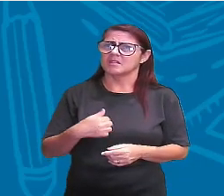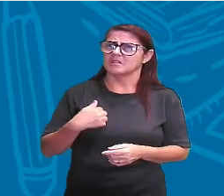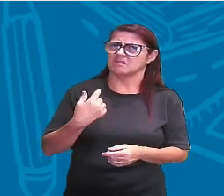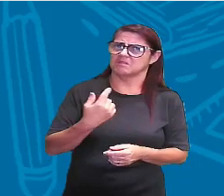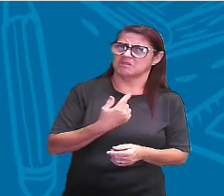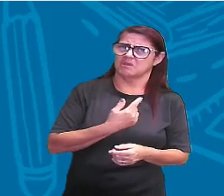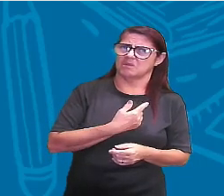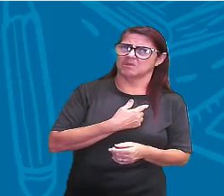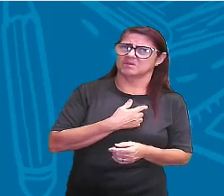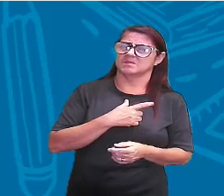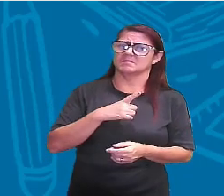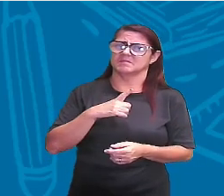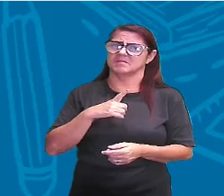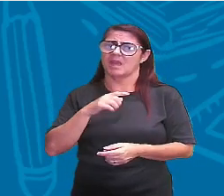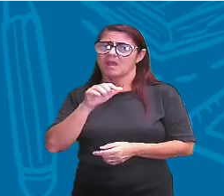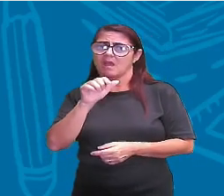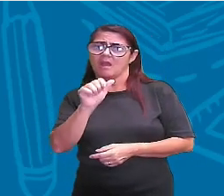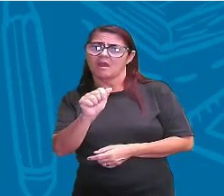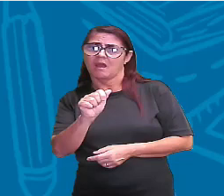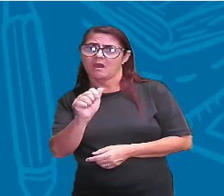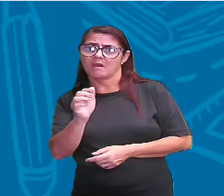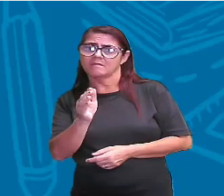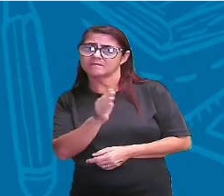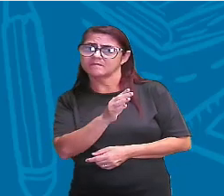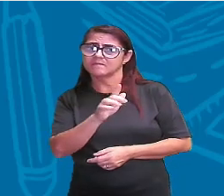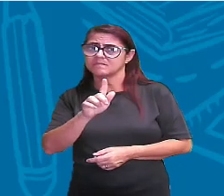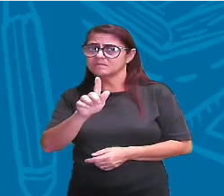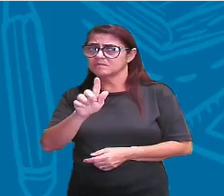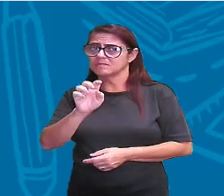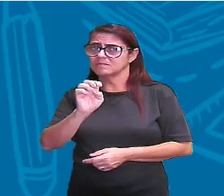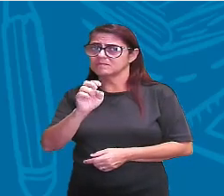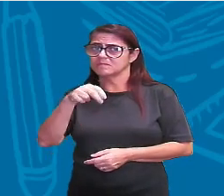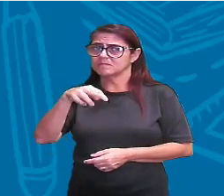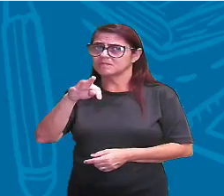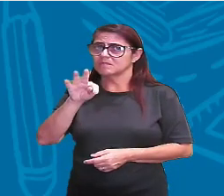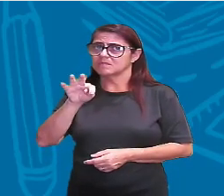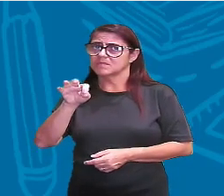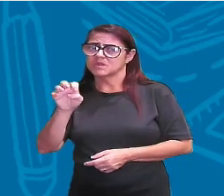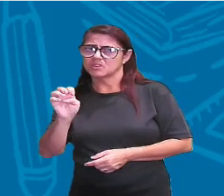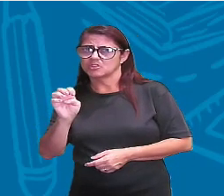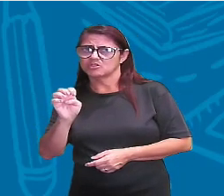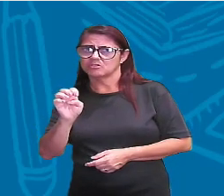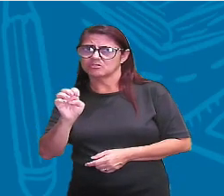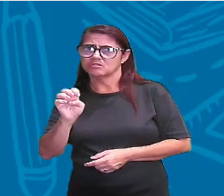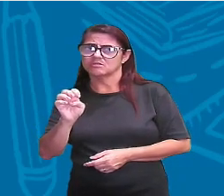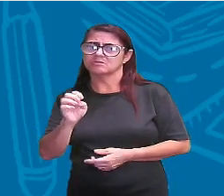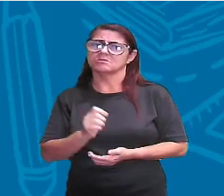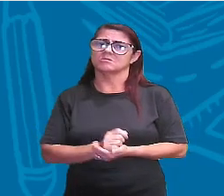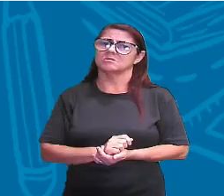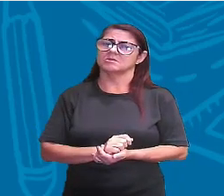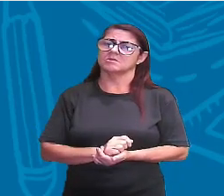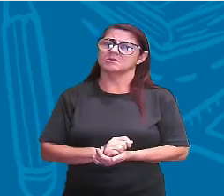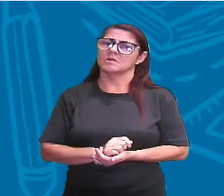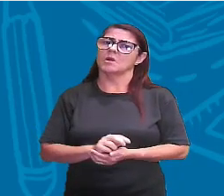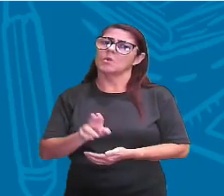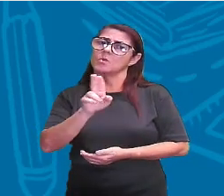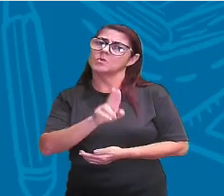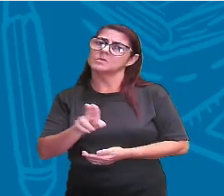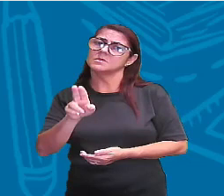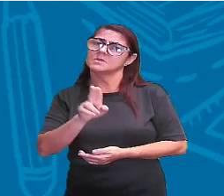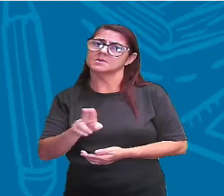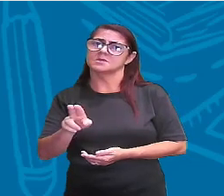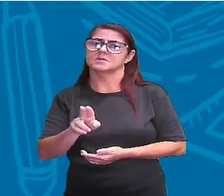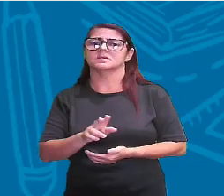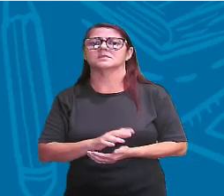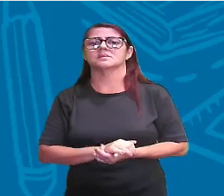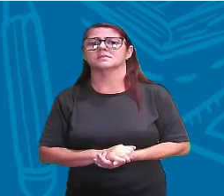agente separado, tá? Então, quando ele tiver também com essa forma, com esse sentido de agente, a gente usa também